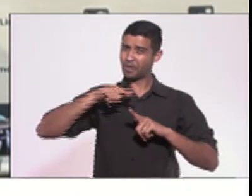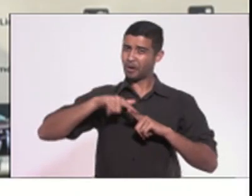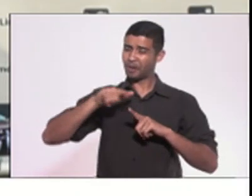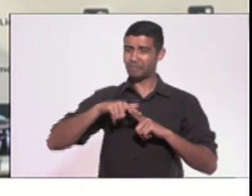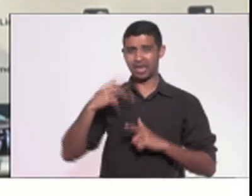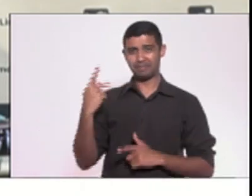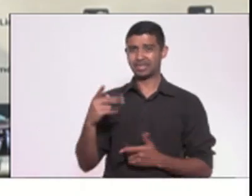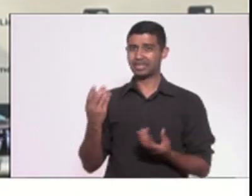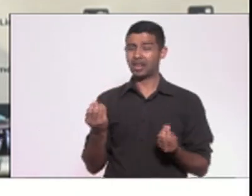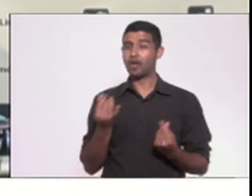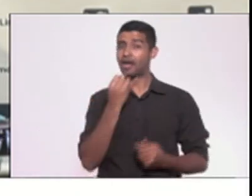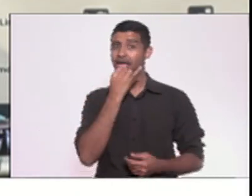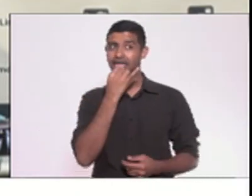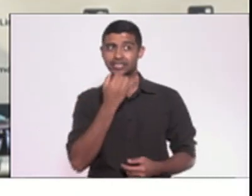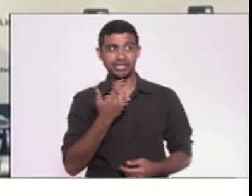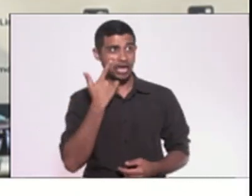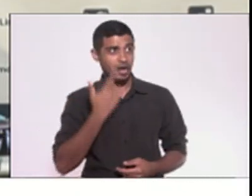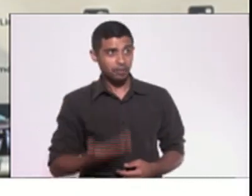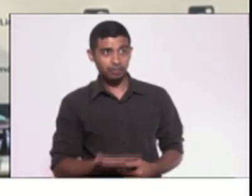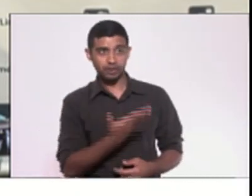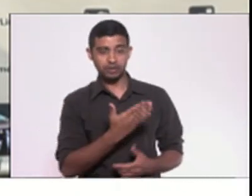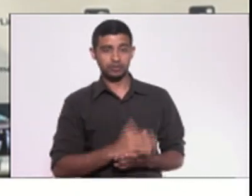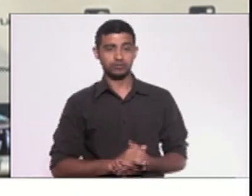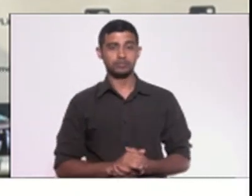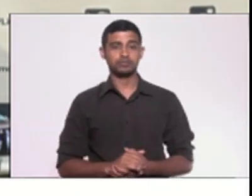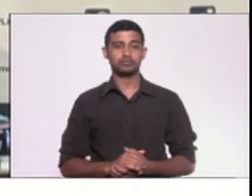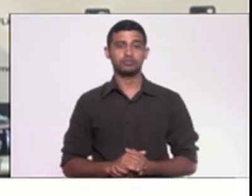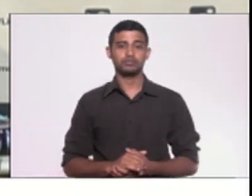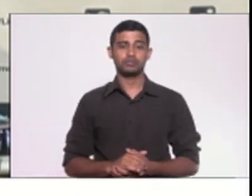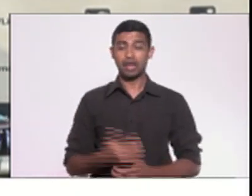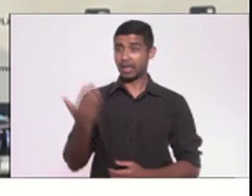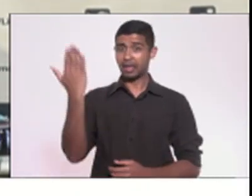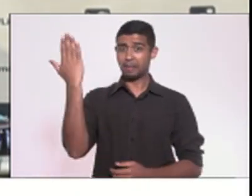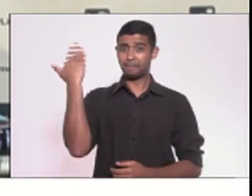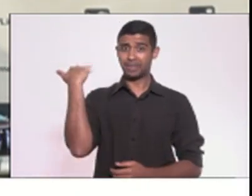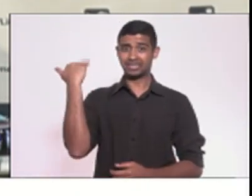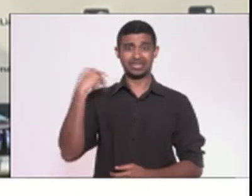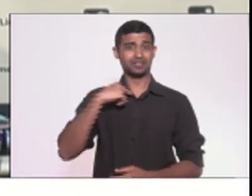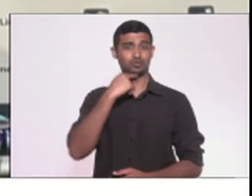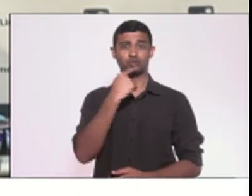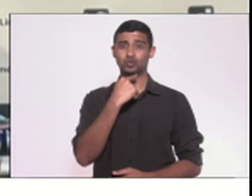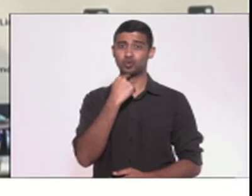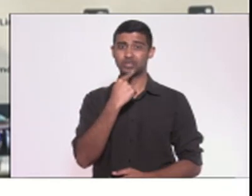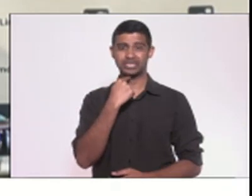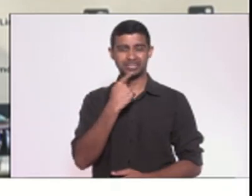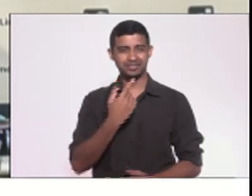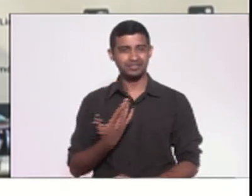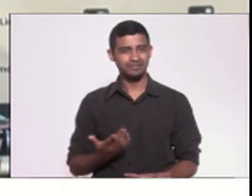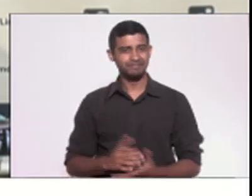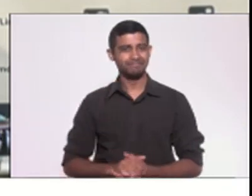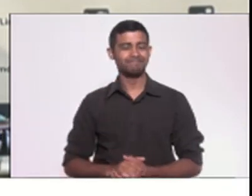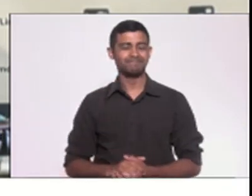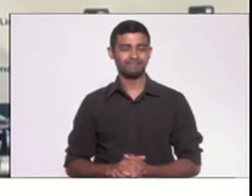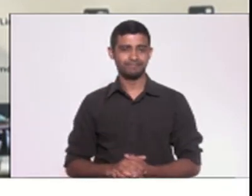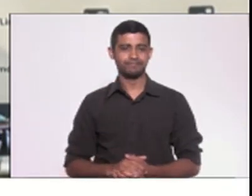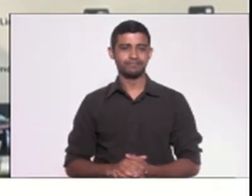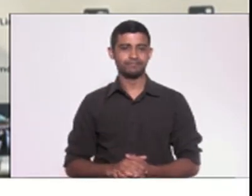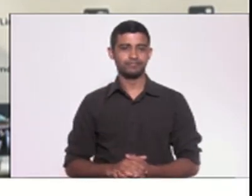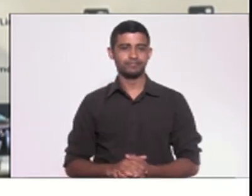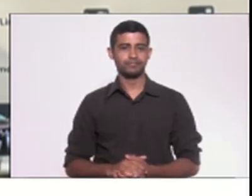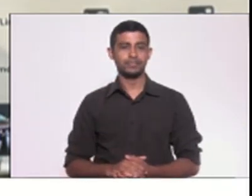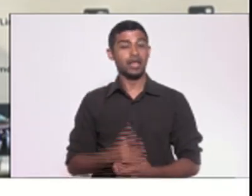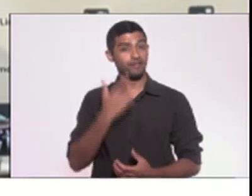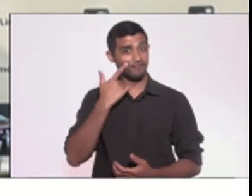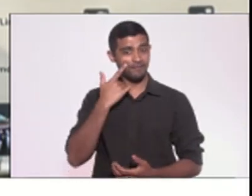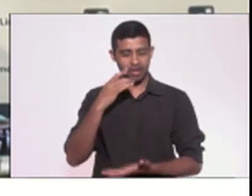o exemplo dela aqui é que ela silcada era inviável a sua reciclabilidade. Então ela é retornável,